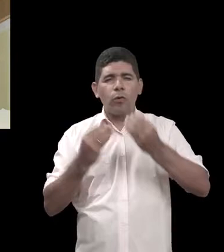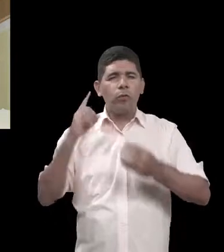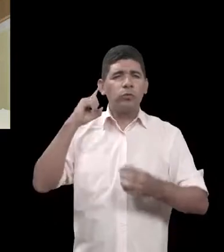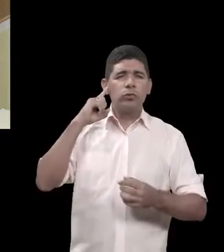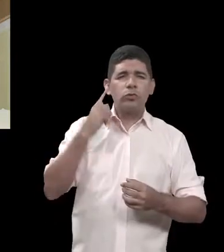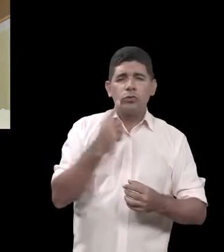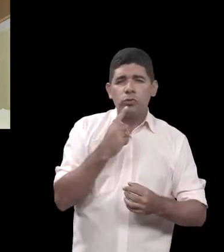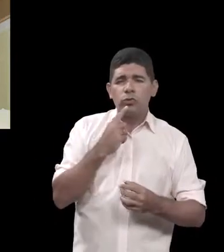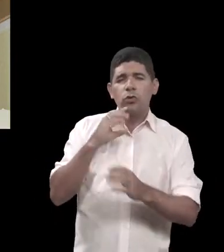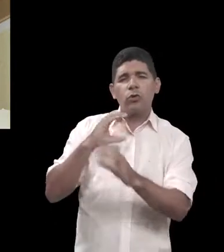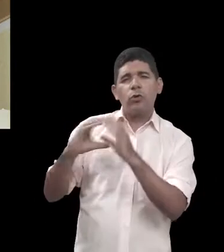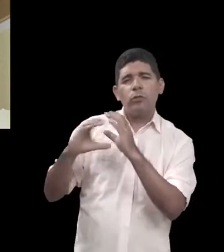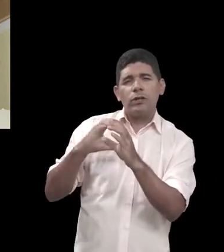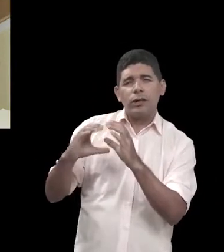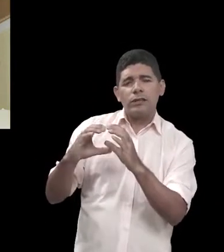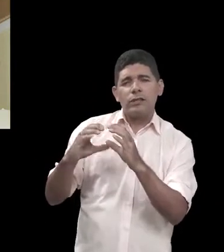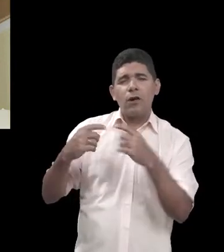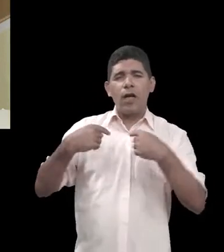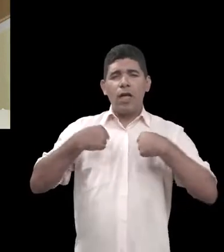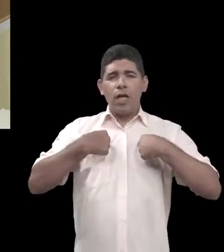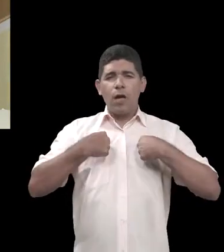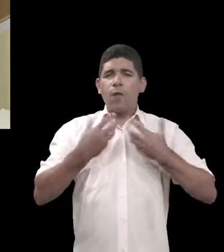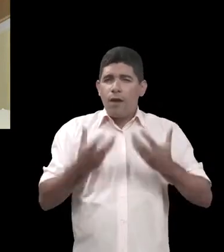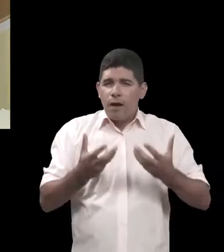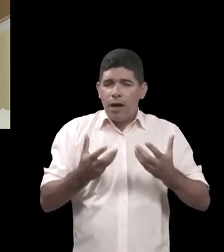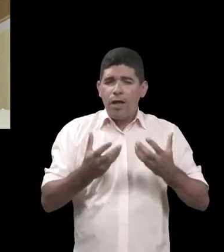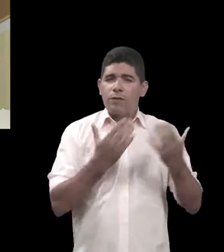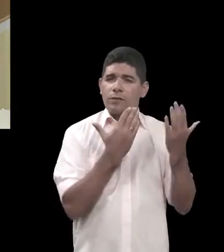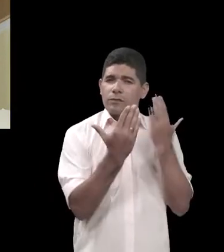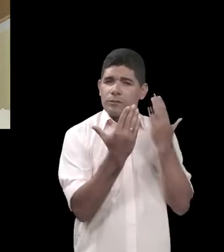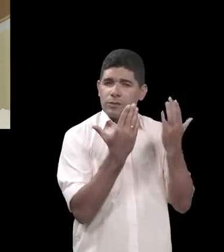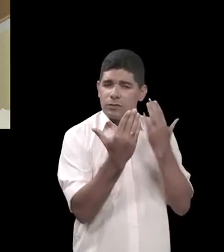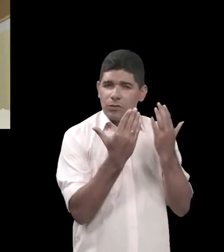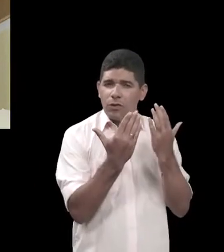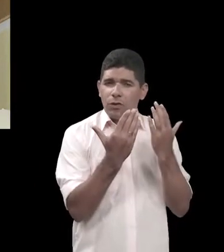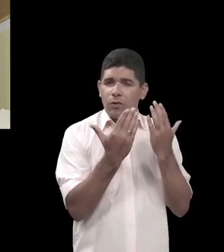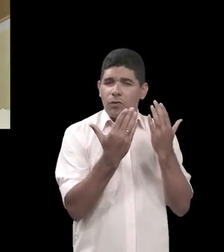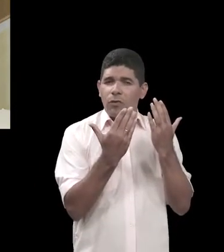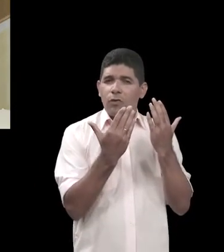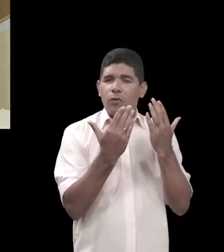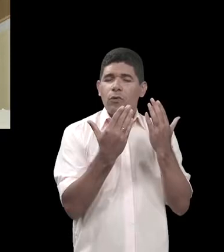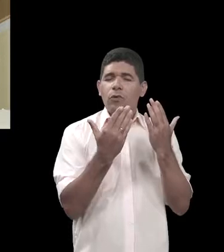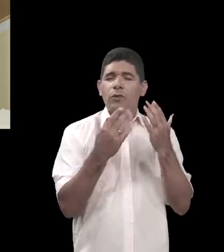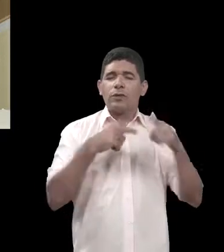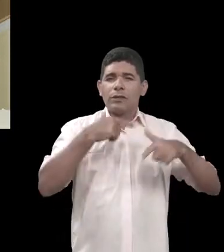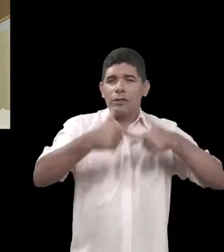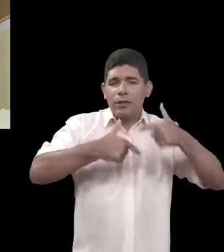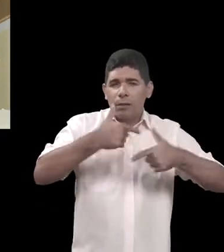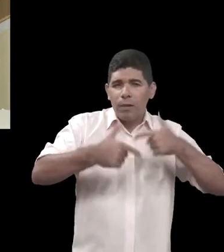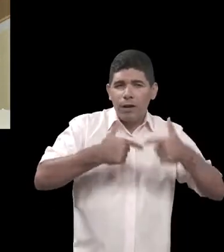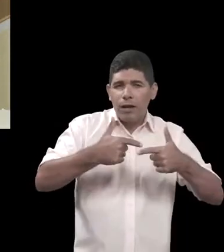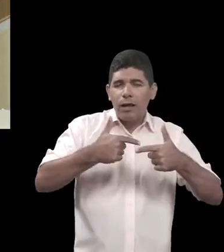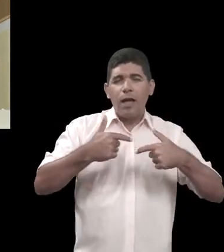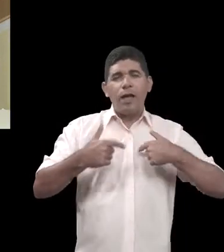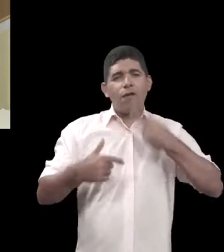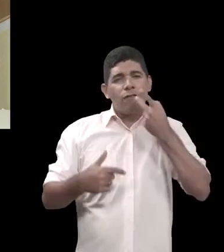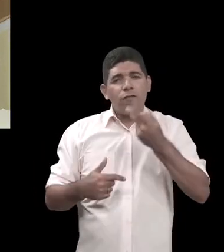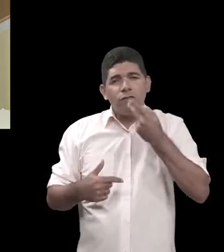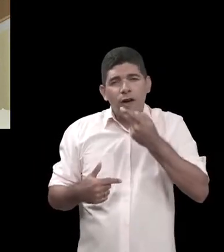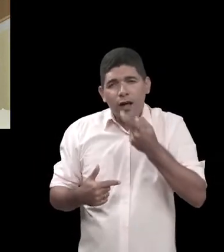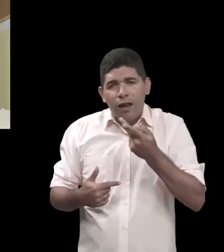trabalhar como um psicólogo, então no caso ouvinte, falo acusticamente, oralmente,